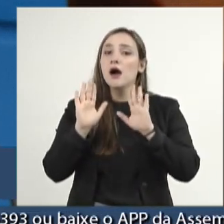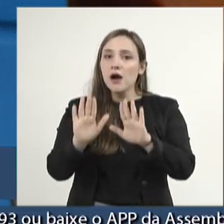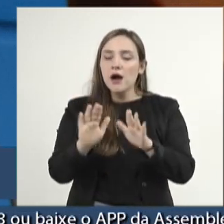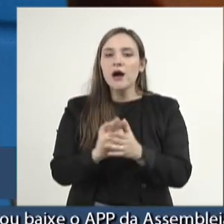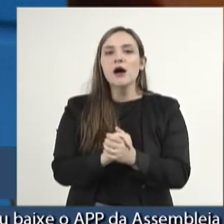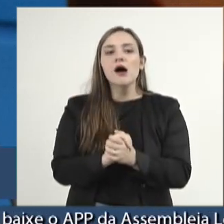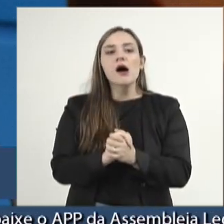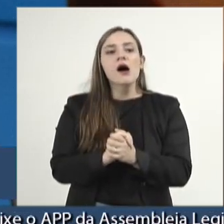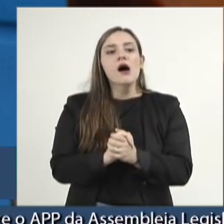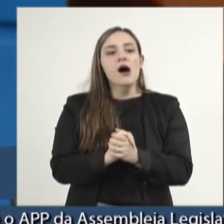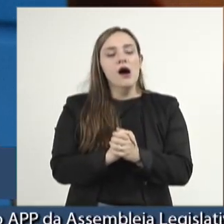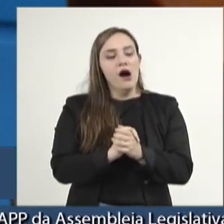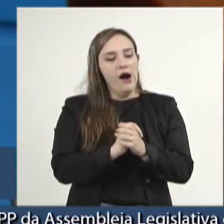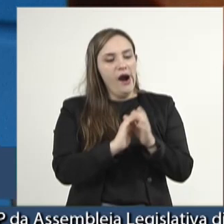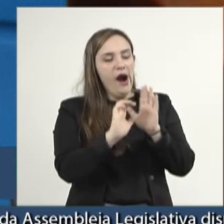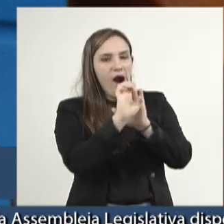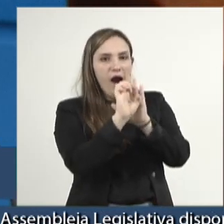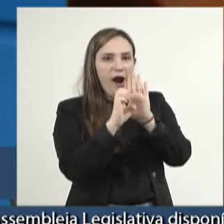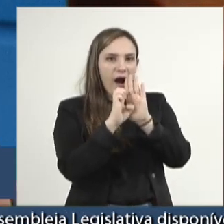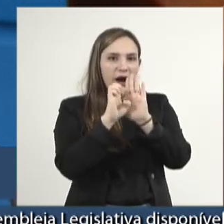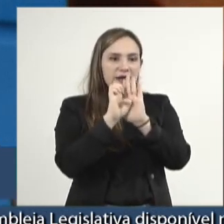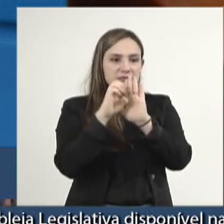destinação específica desses